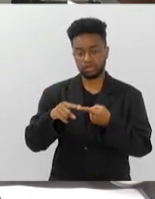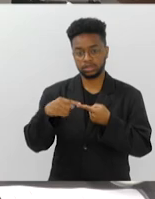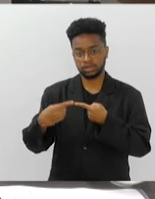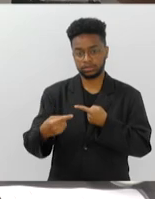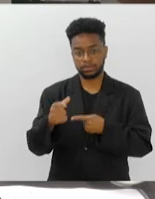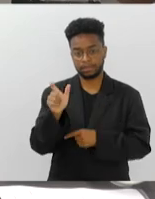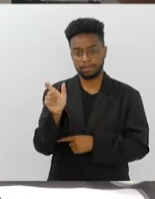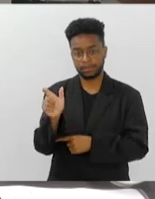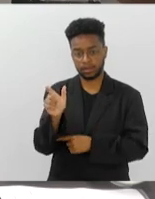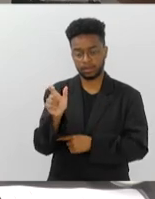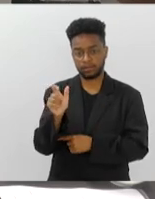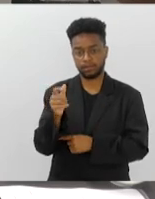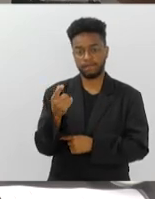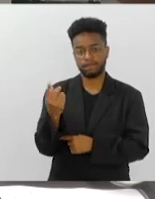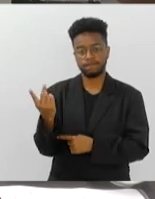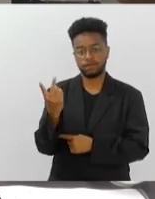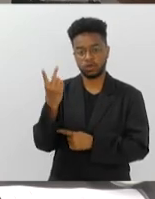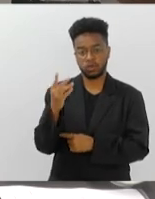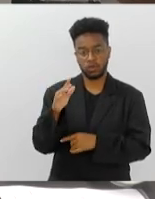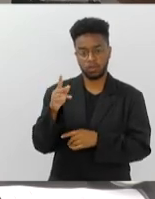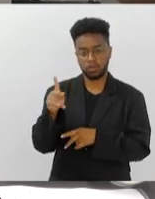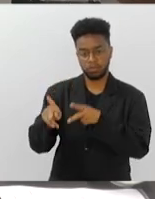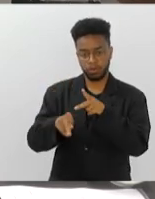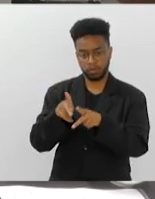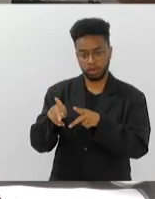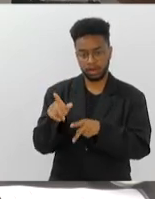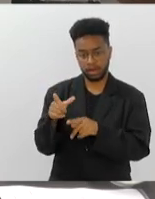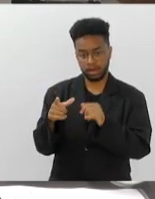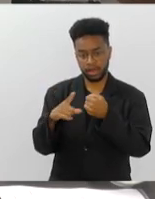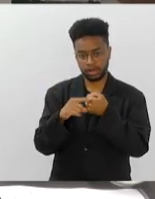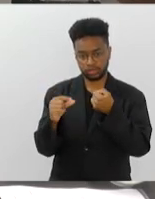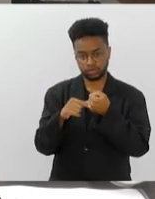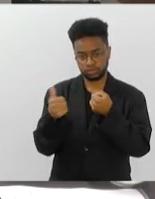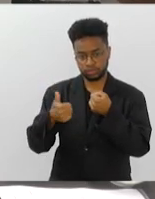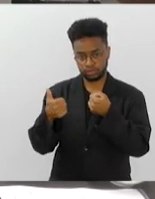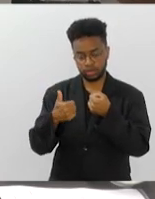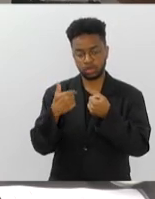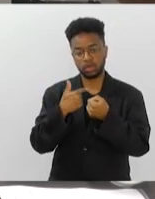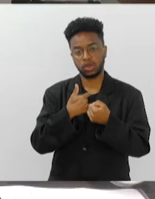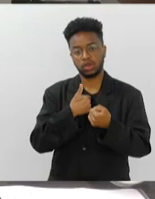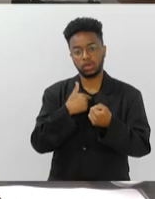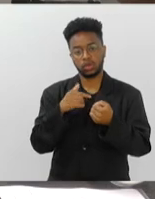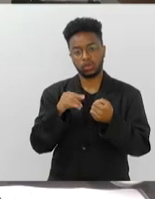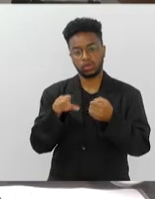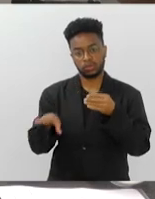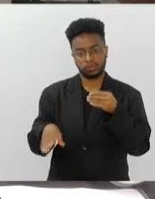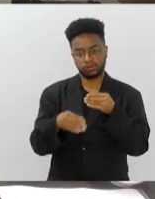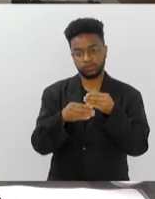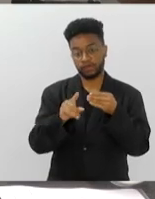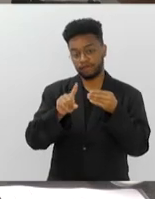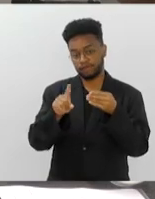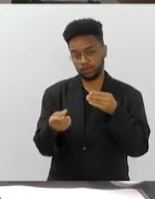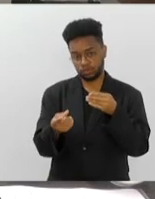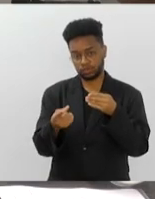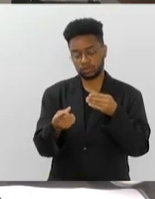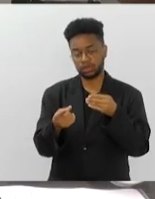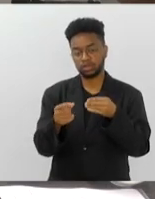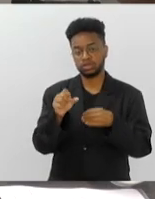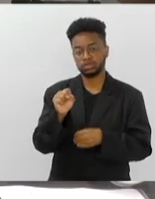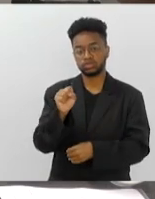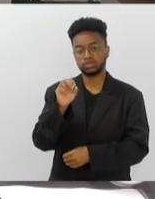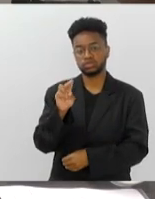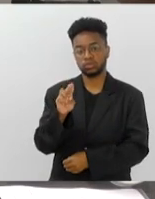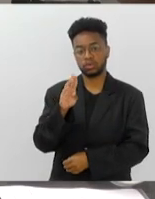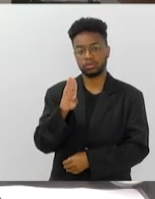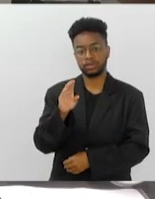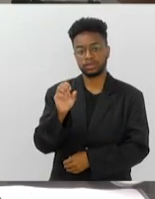palavra preços populares, do artigo 1º, eu acrescentei aqui, não está aqui, uma vírgula, subsidiados, para